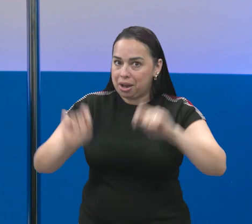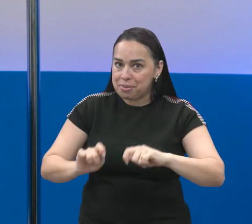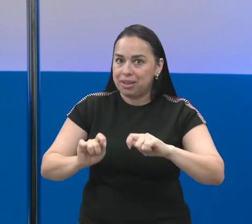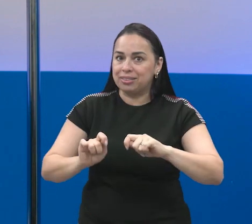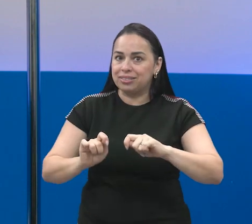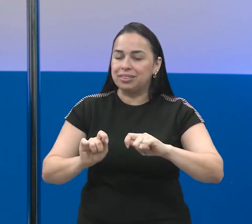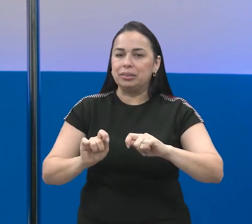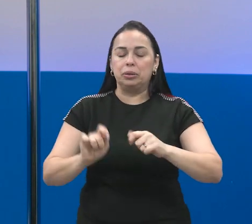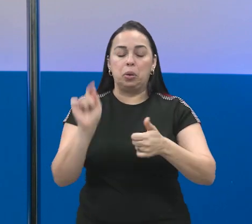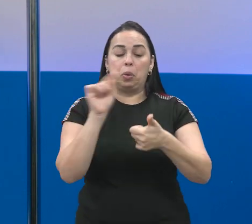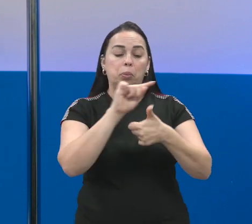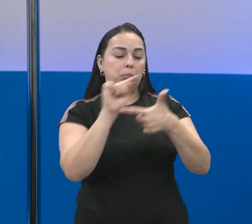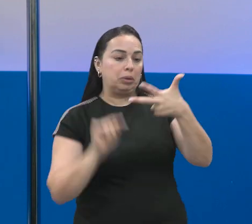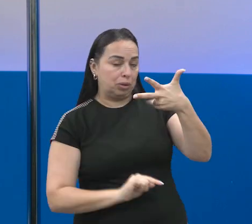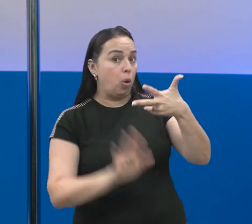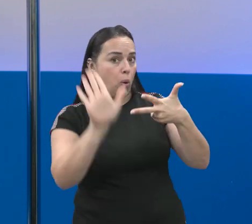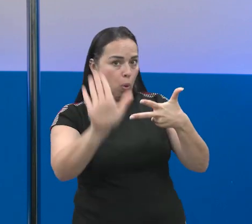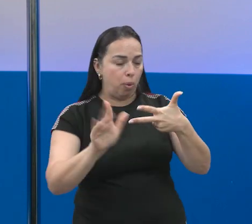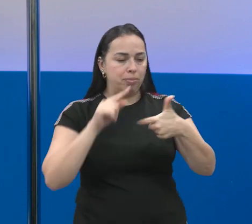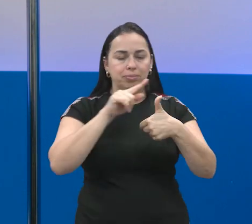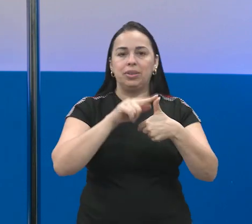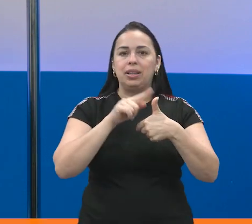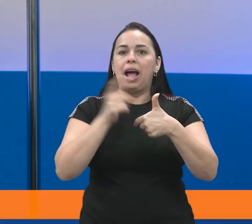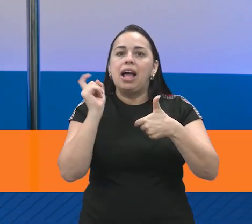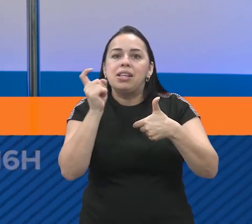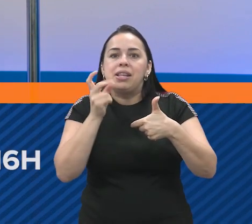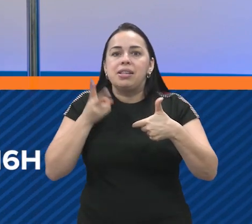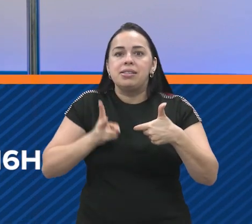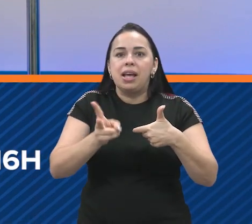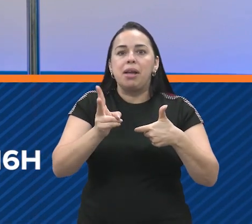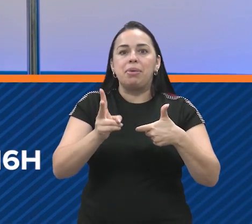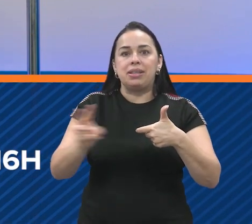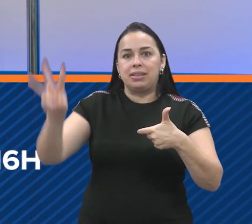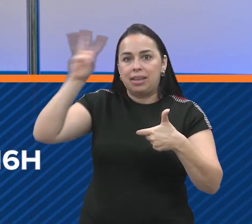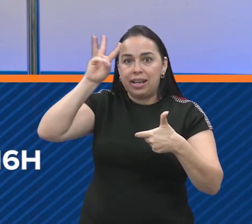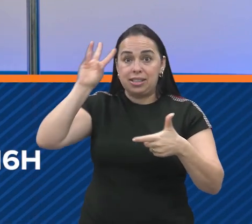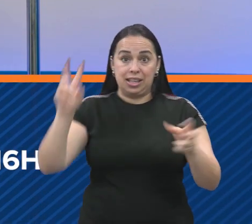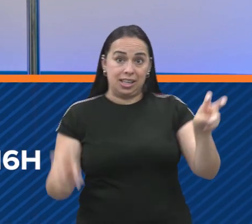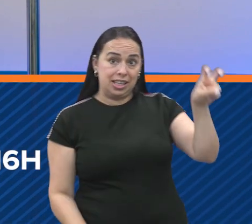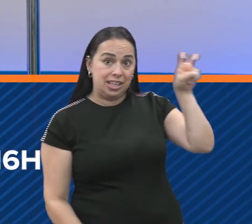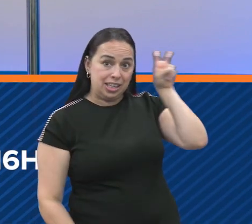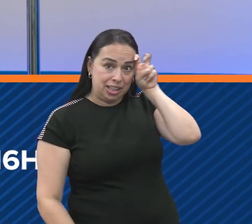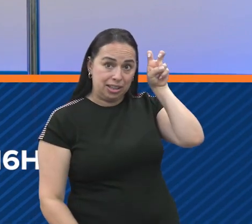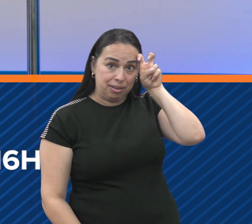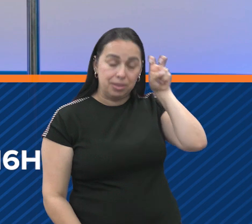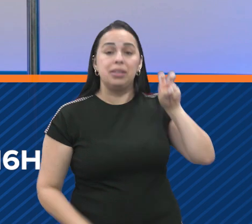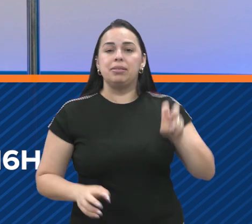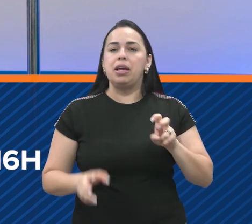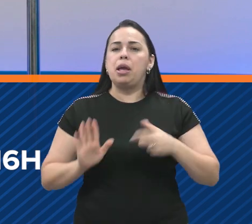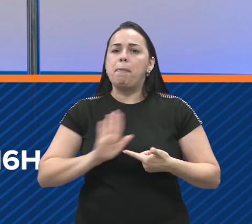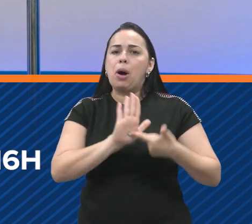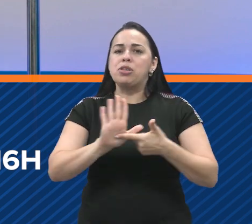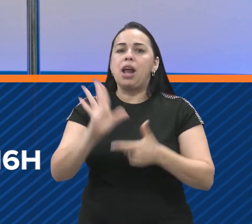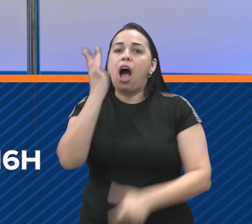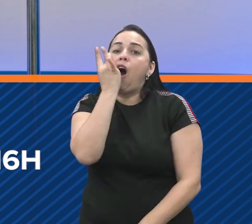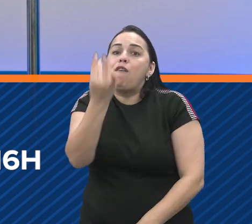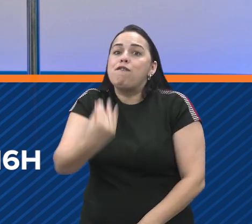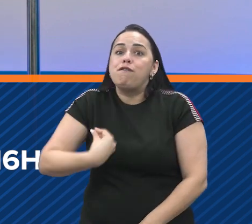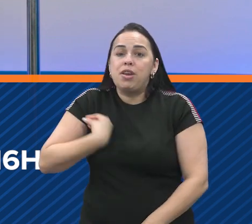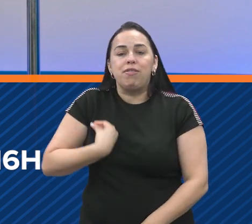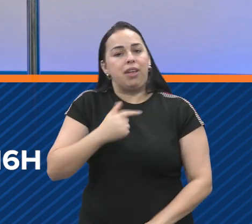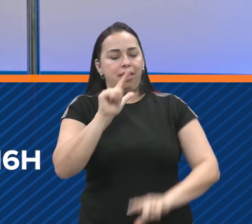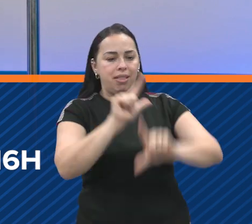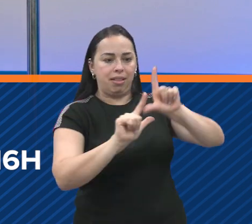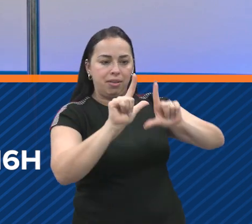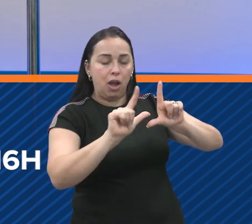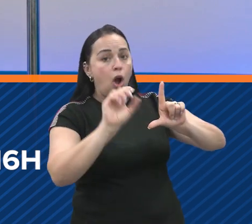dos parlamentares de diversas maneiras. As sessões acontecem todas as terças e quintas e são transmitidas ao vivo